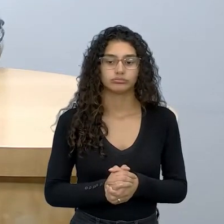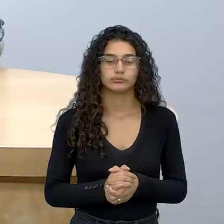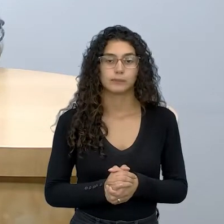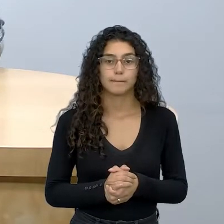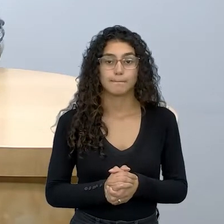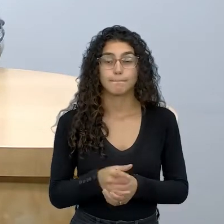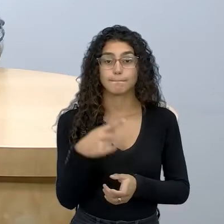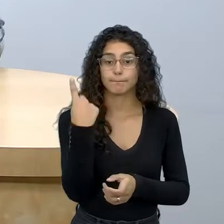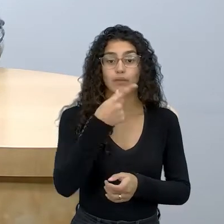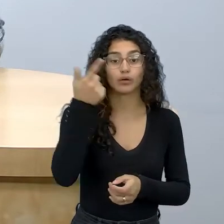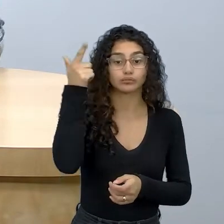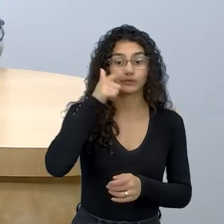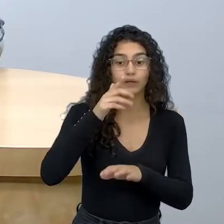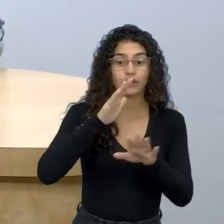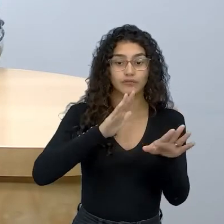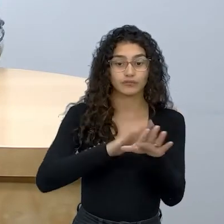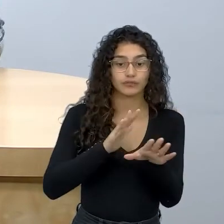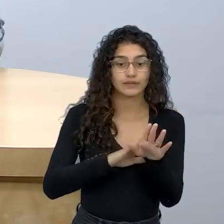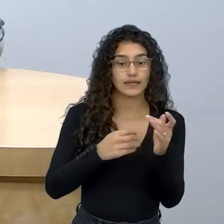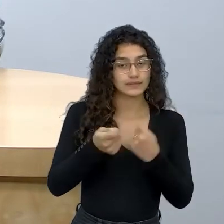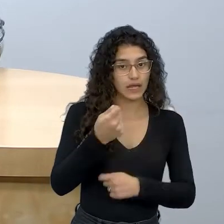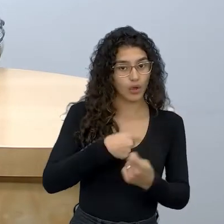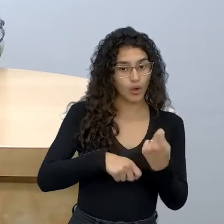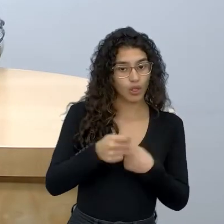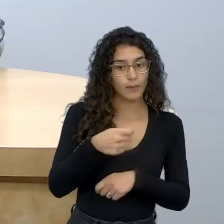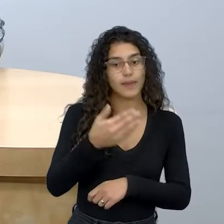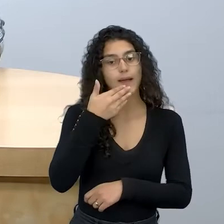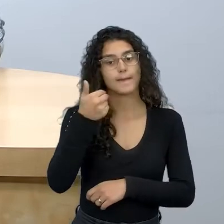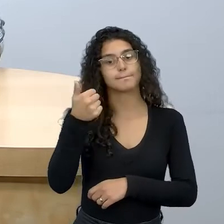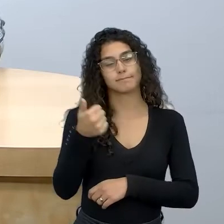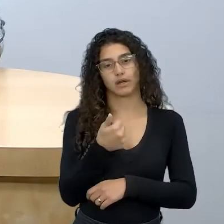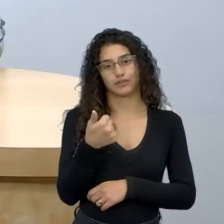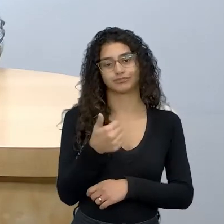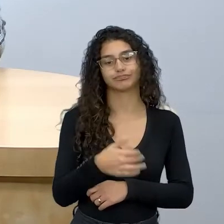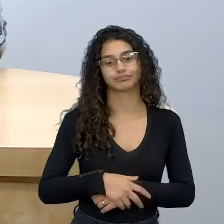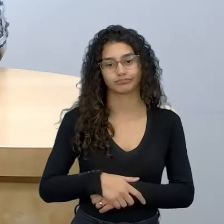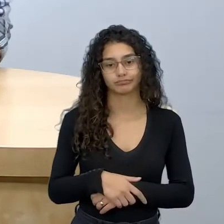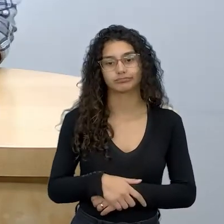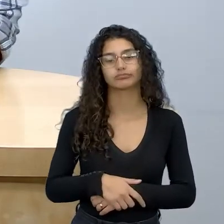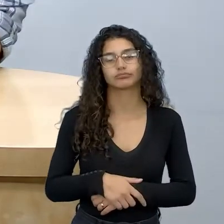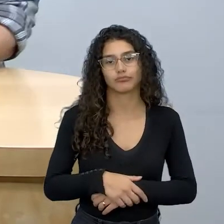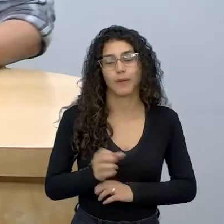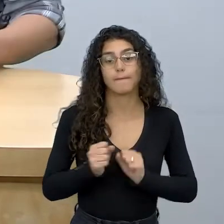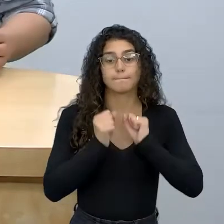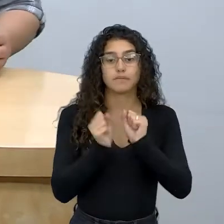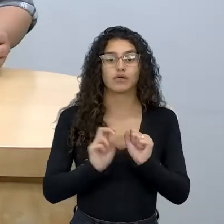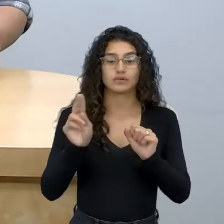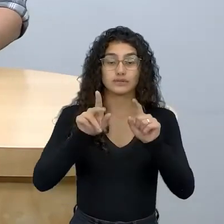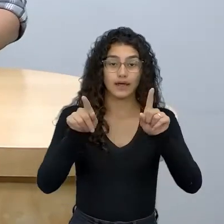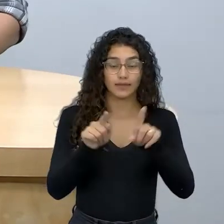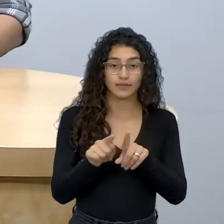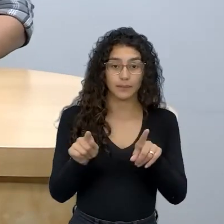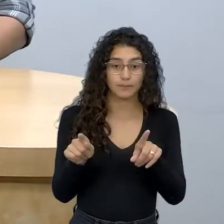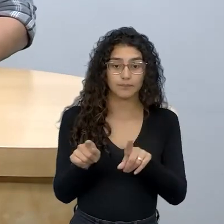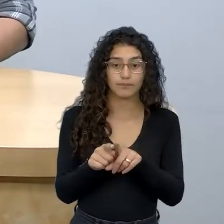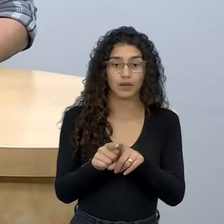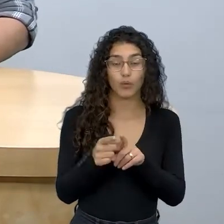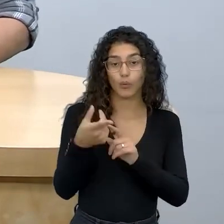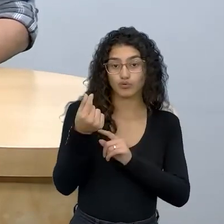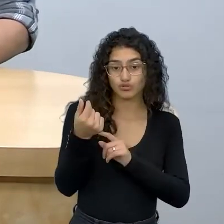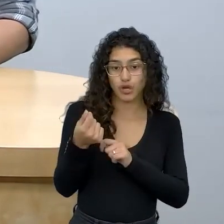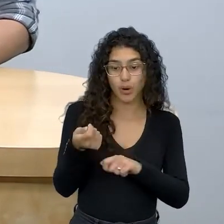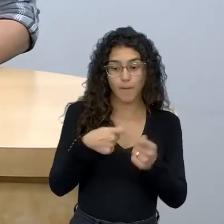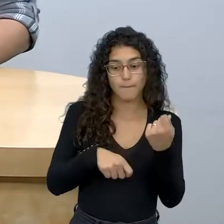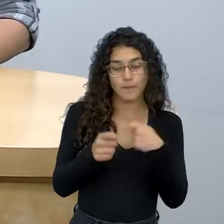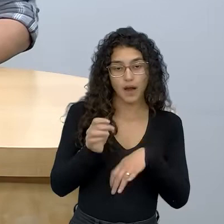que a gente conseguir fazer essa economia, é melhor, né? A gente pode pegar esse dinheiro da economia